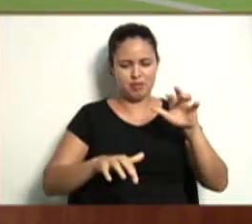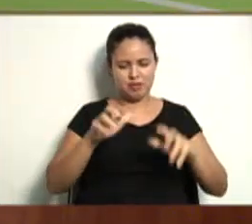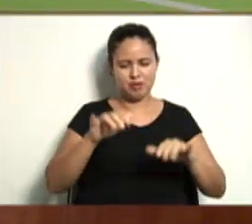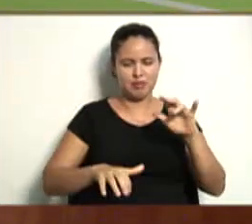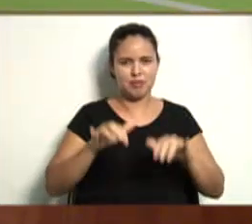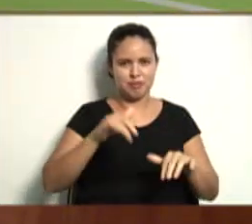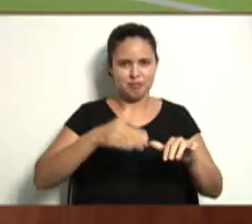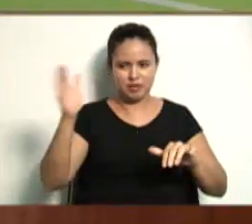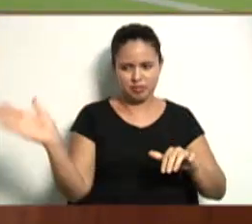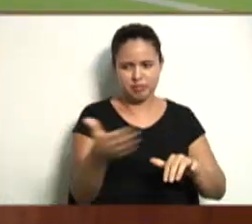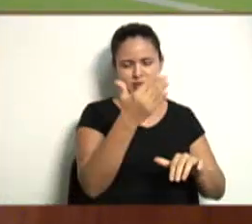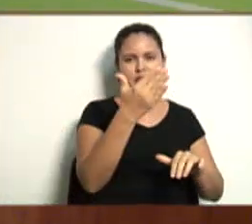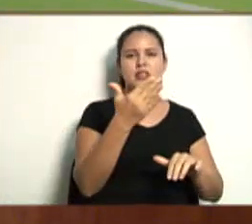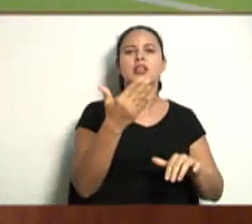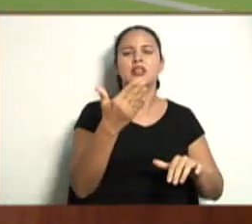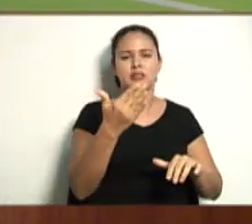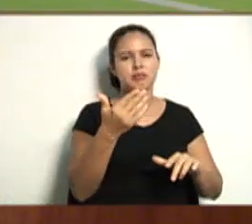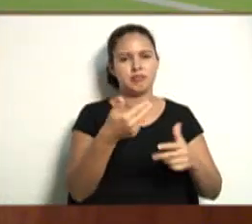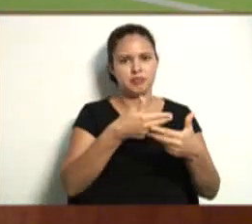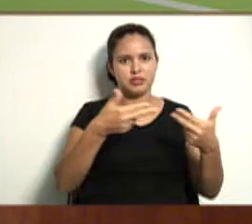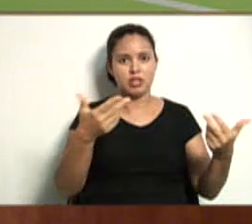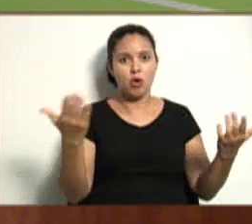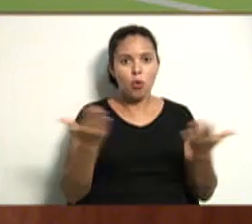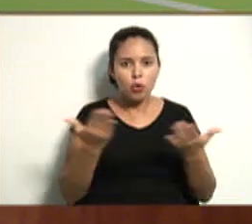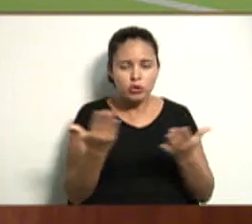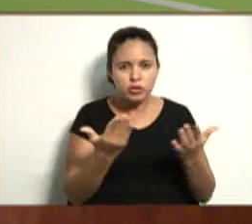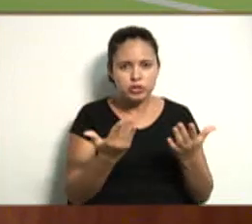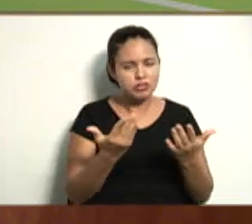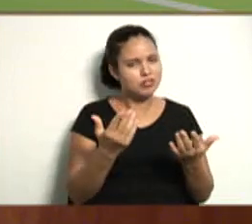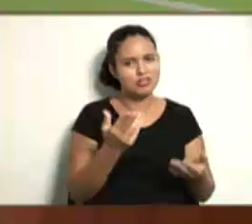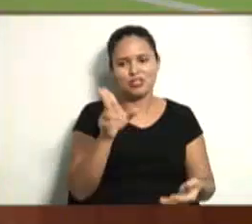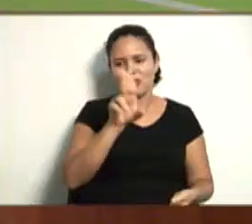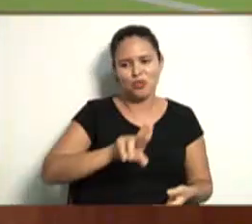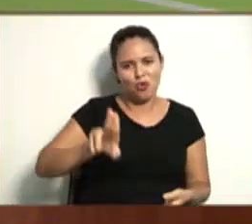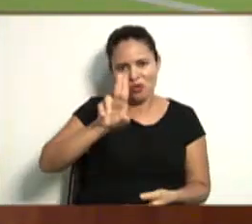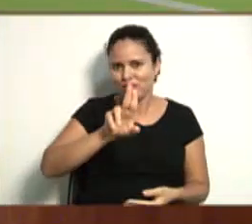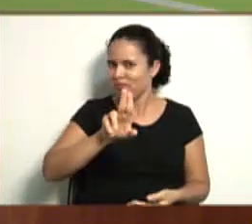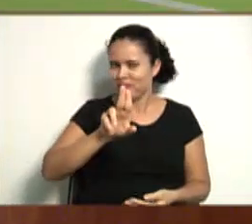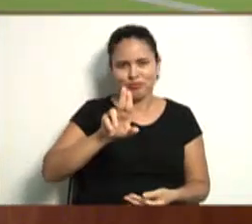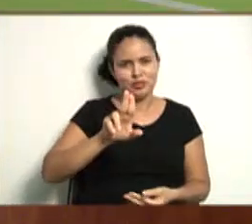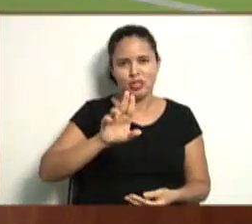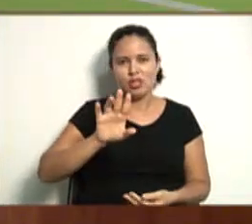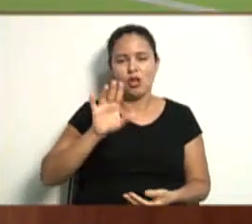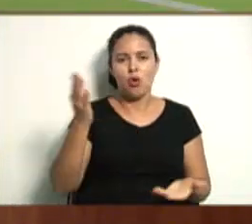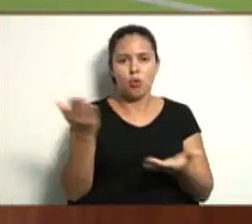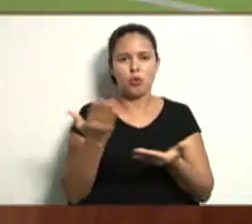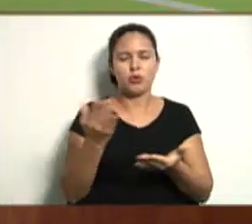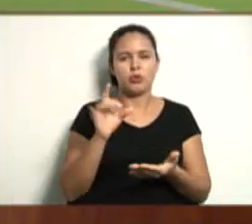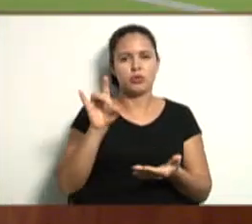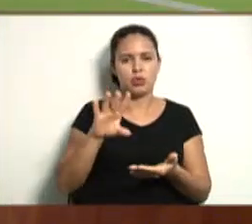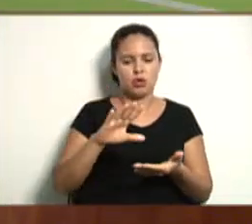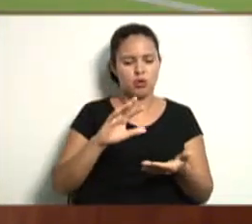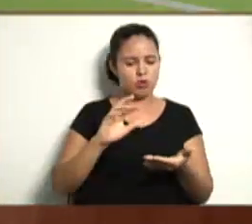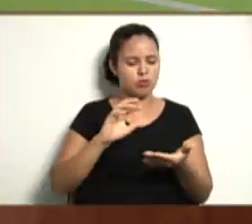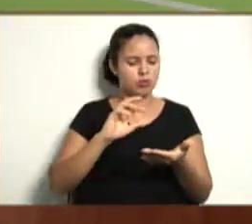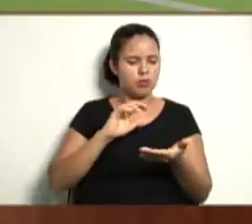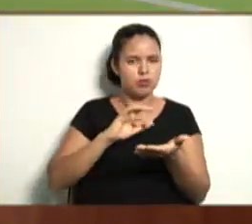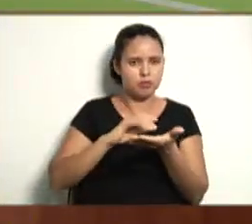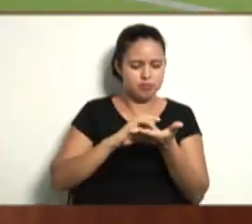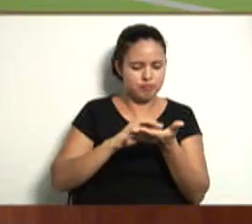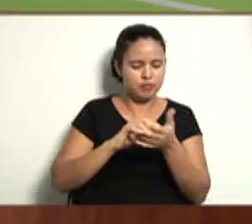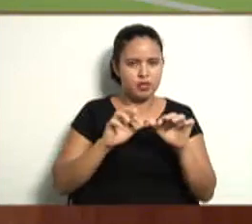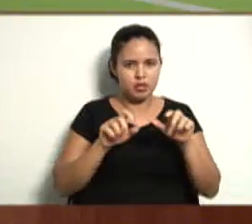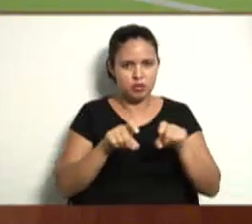ou a professora Fanil, a Leuda, ou o professor Leonardo, fizeram o curso de